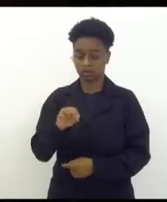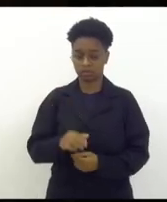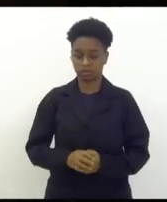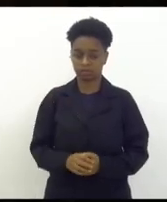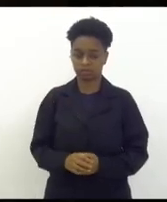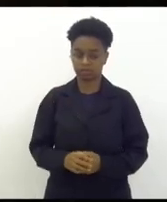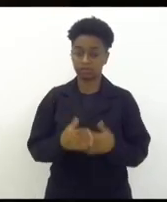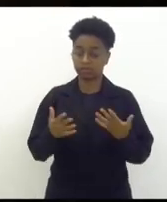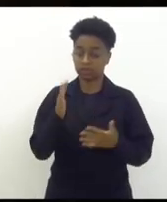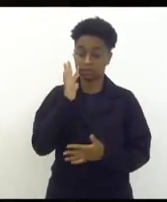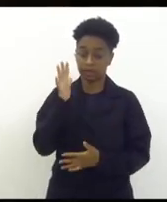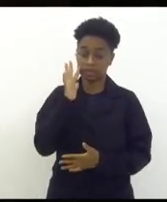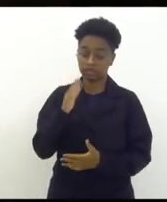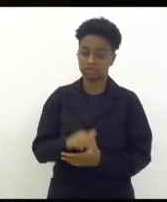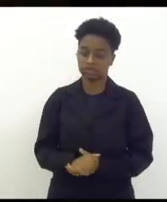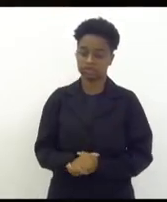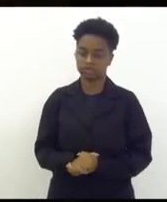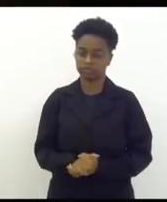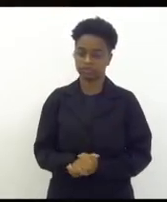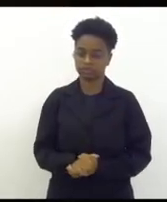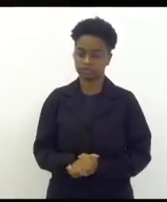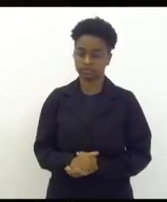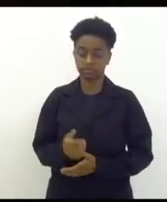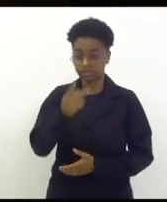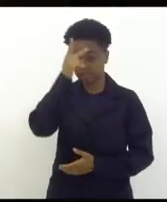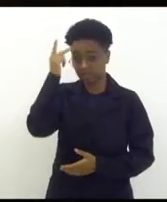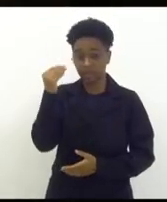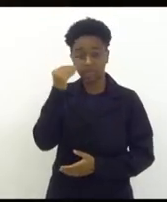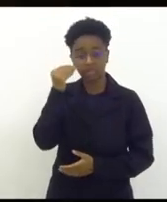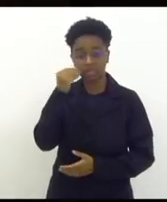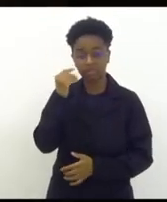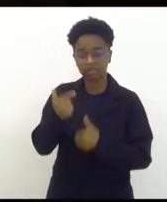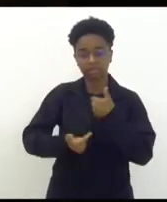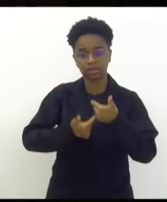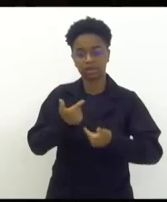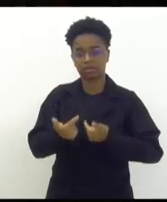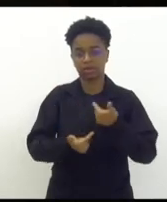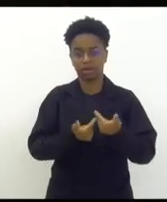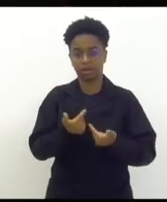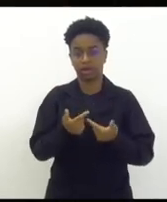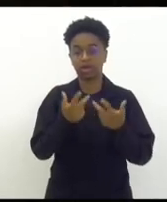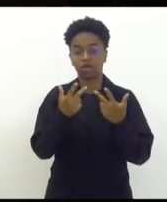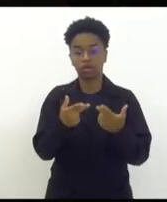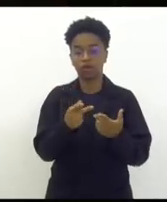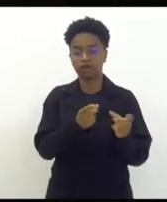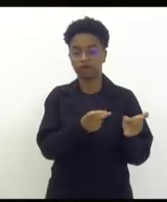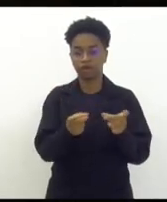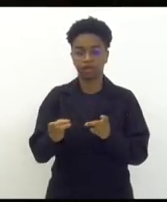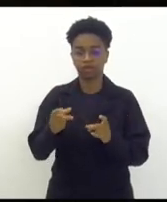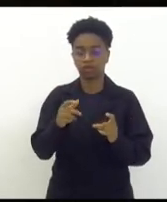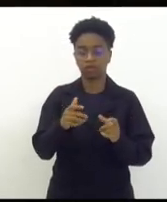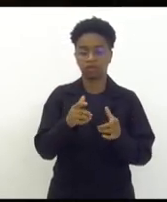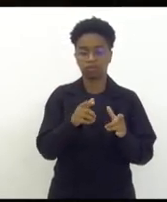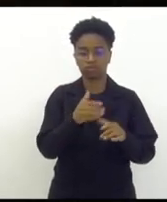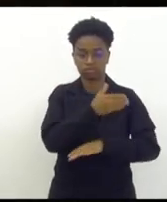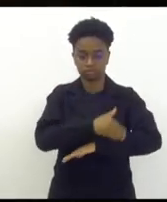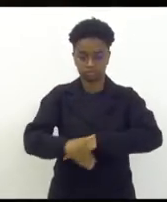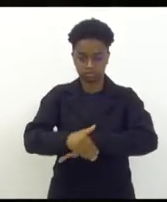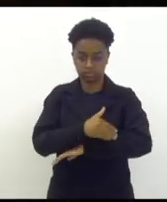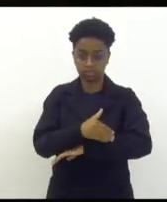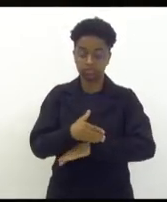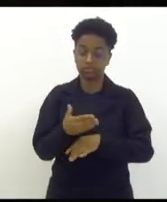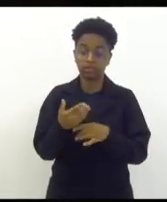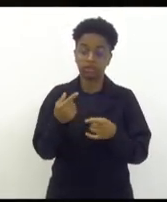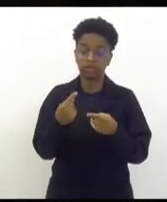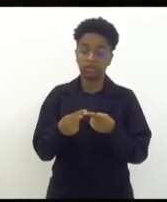imagina uma pessoa que tenta ganhar o pão de cada dia como ambulante O que